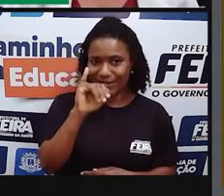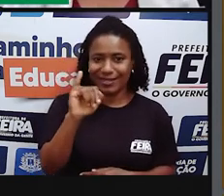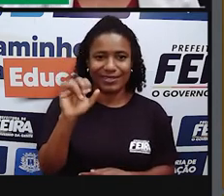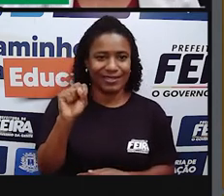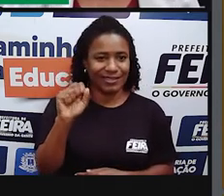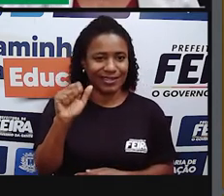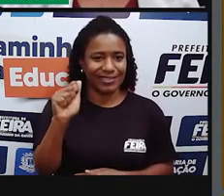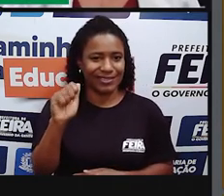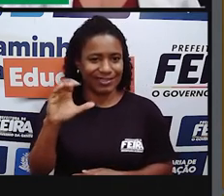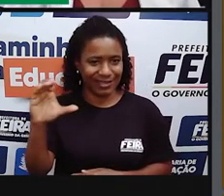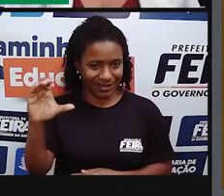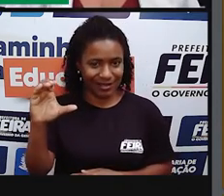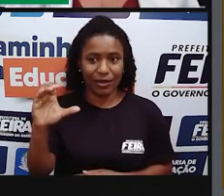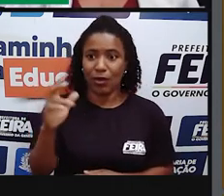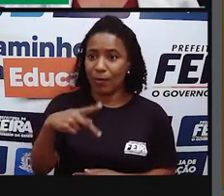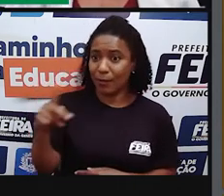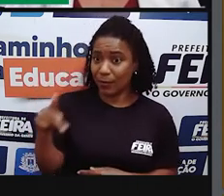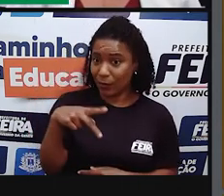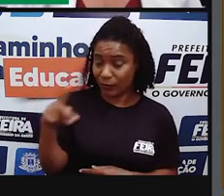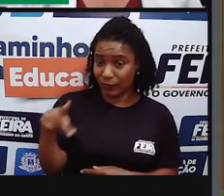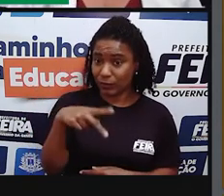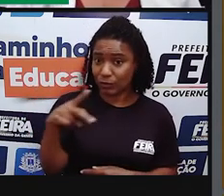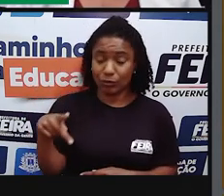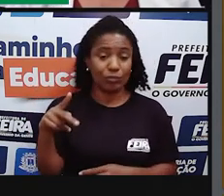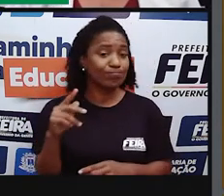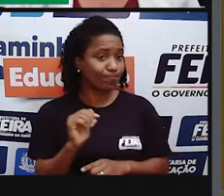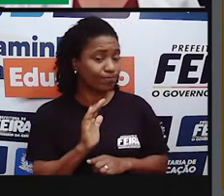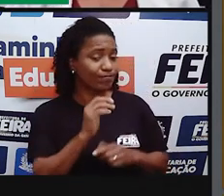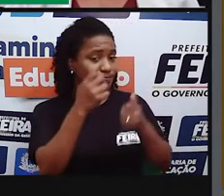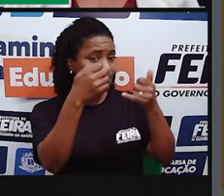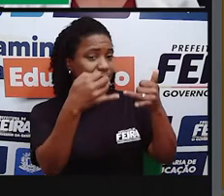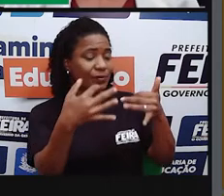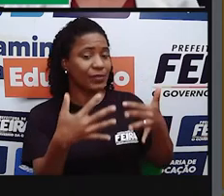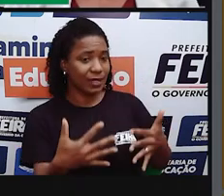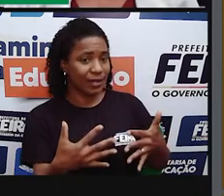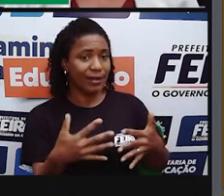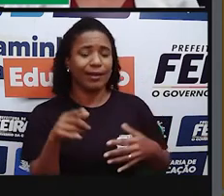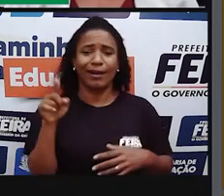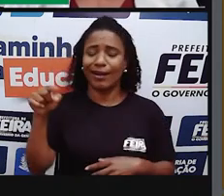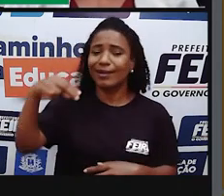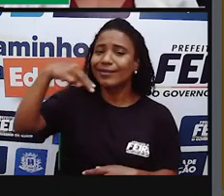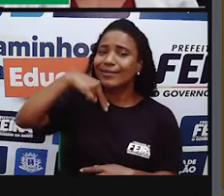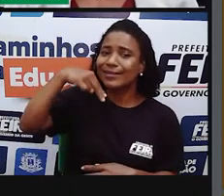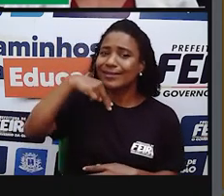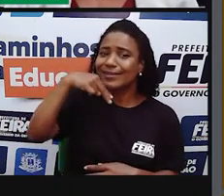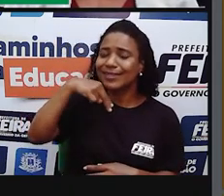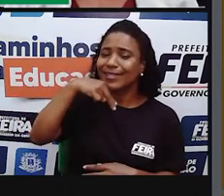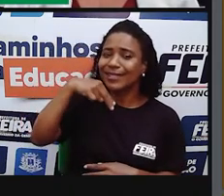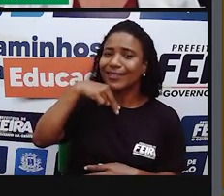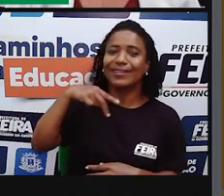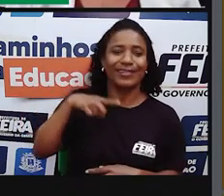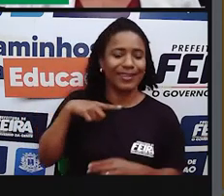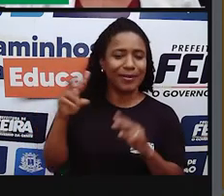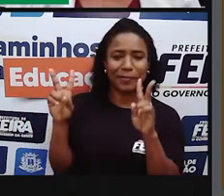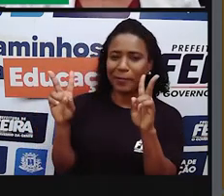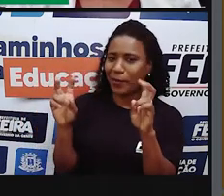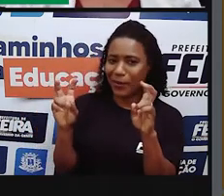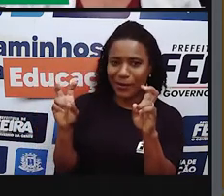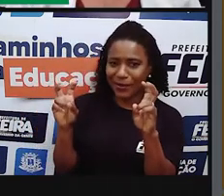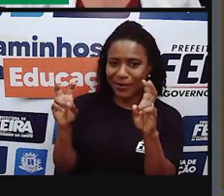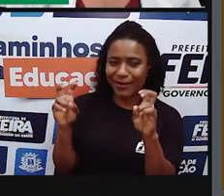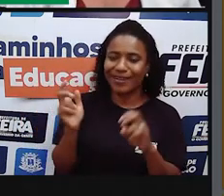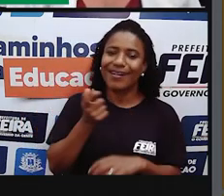Alisson Medina. Nesse vídeo, ele apresenta alguns provérbios nigerianos em inglês. Se